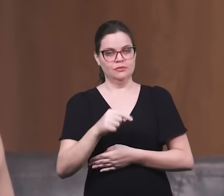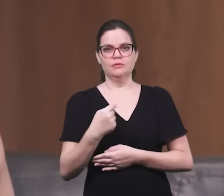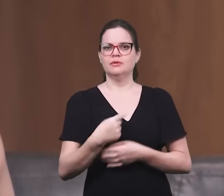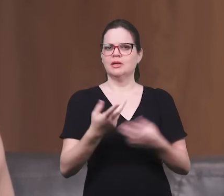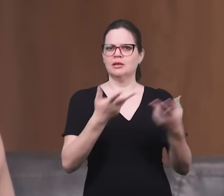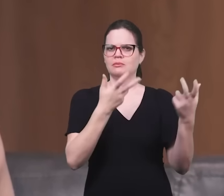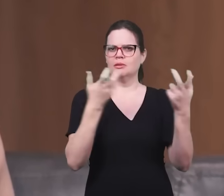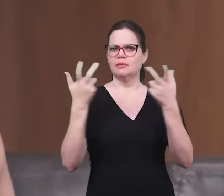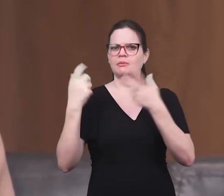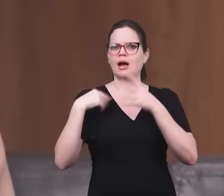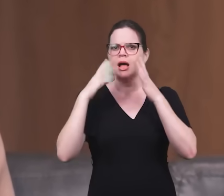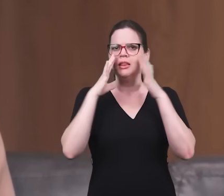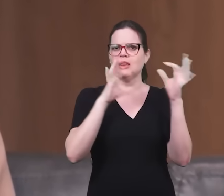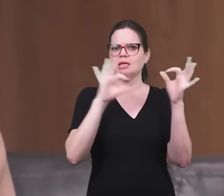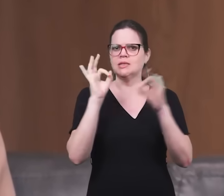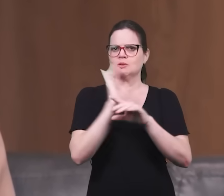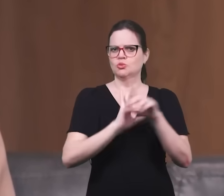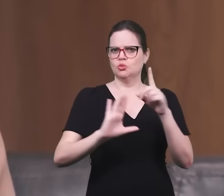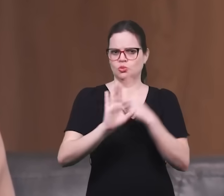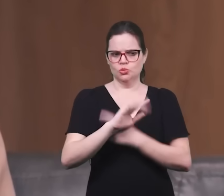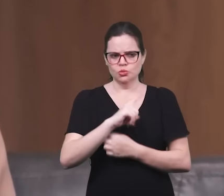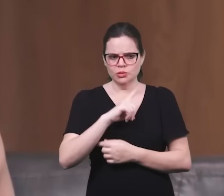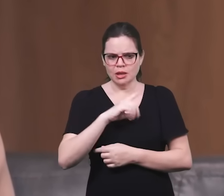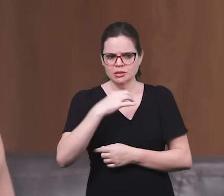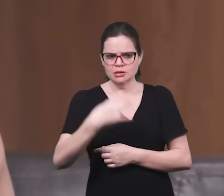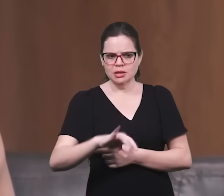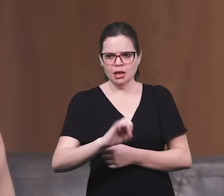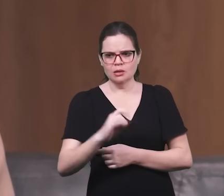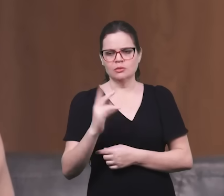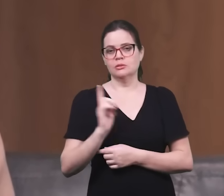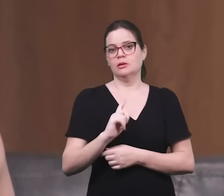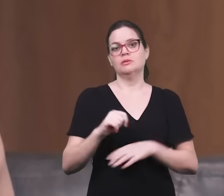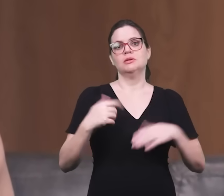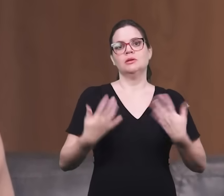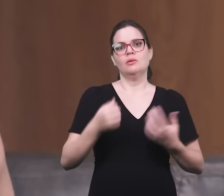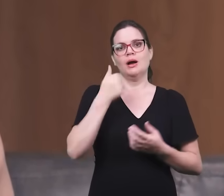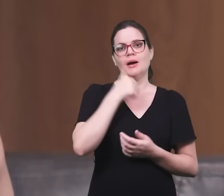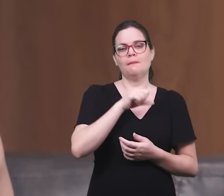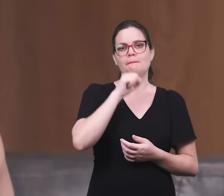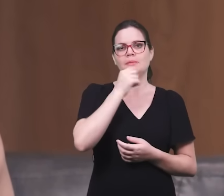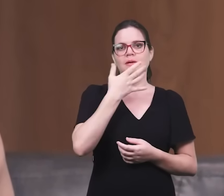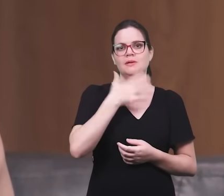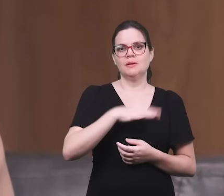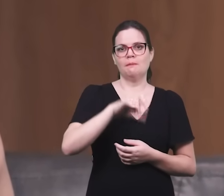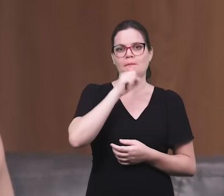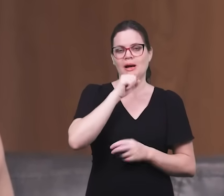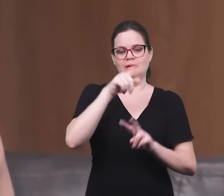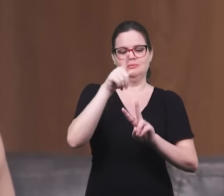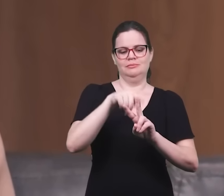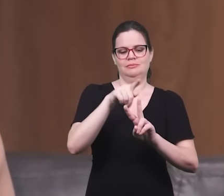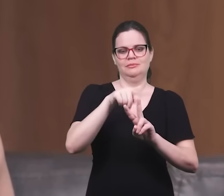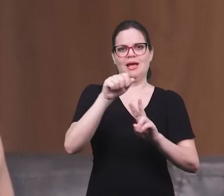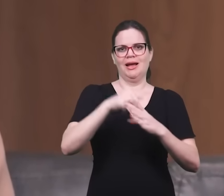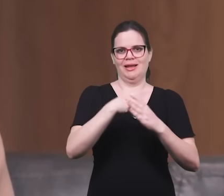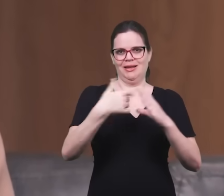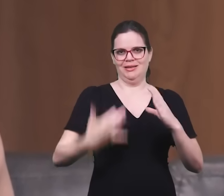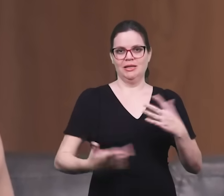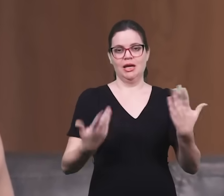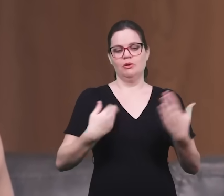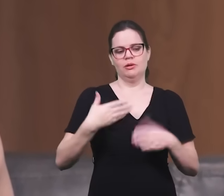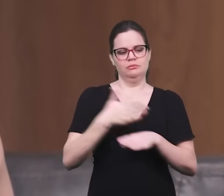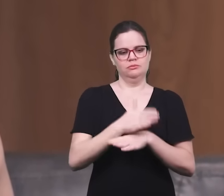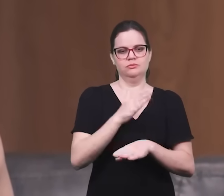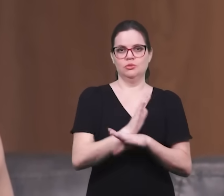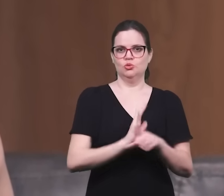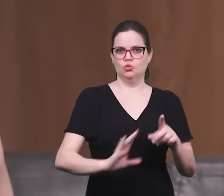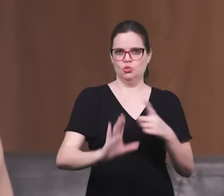prestar atenção nos cultos. Então, os pais andorinha, eles têm essa característica de estarem no